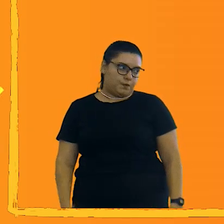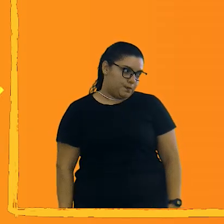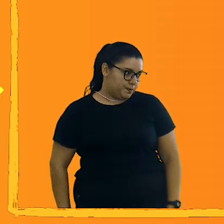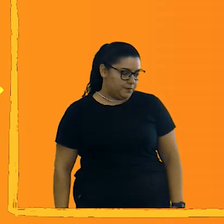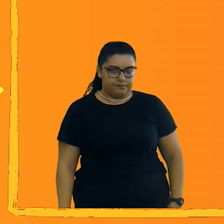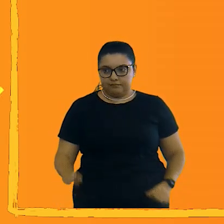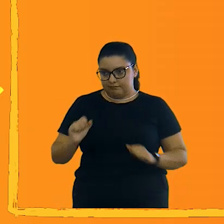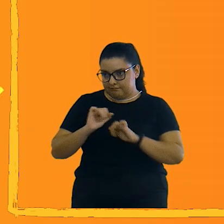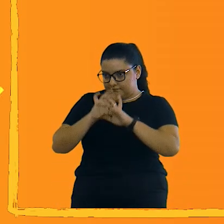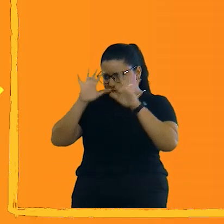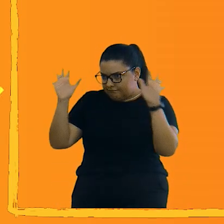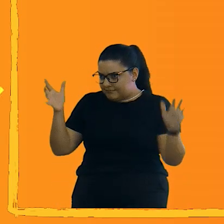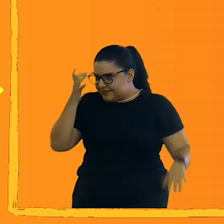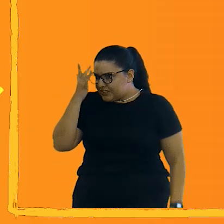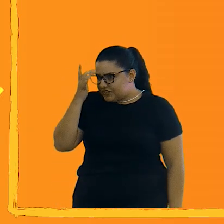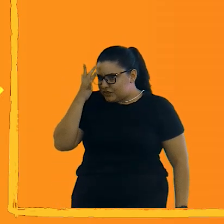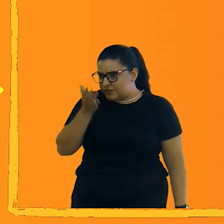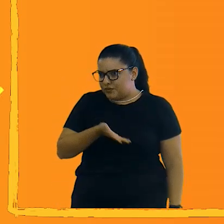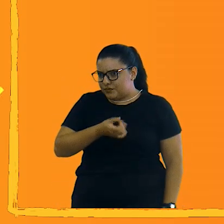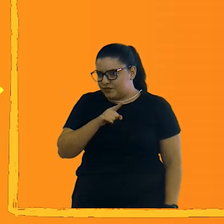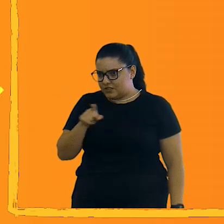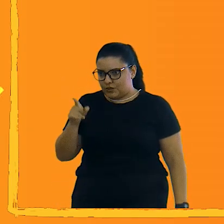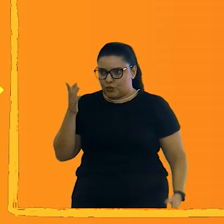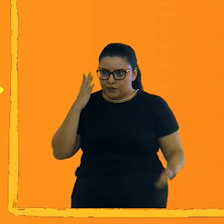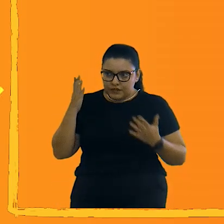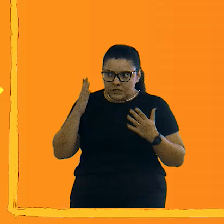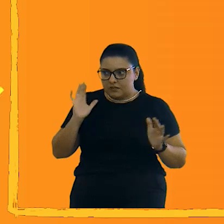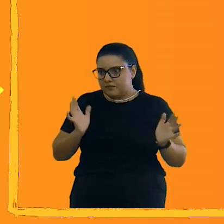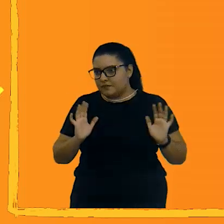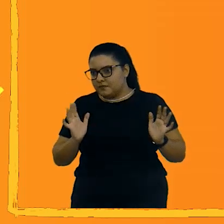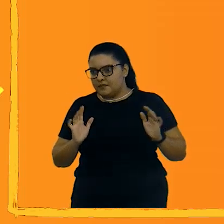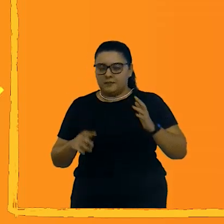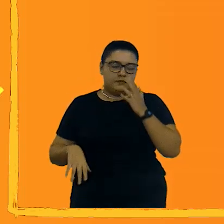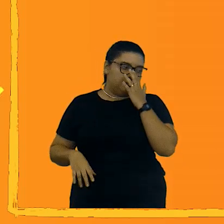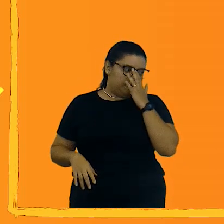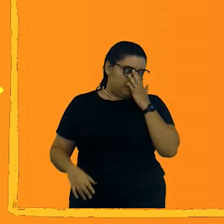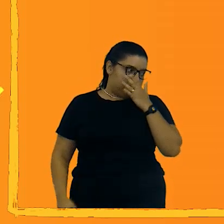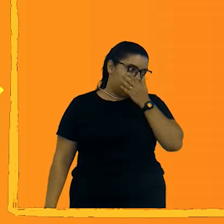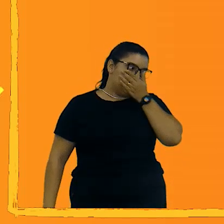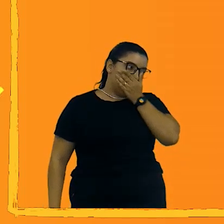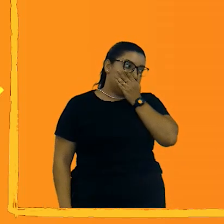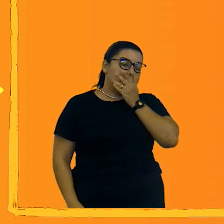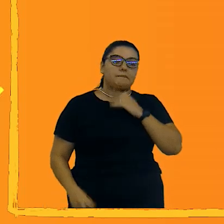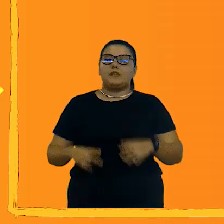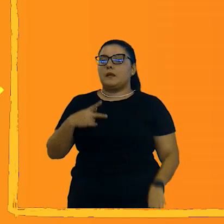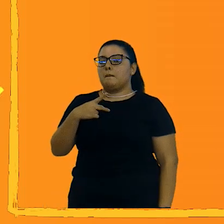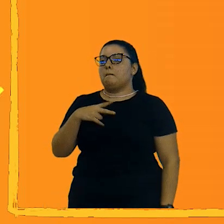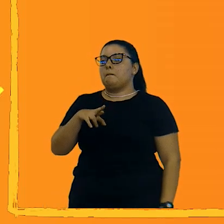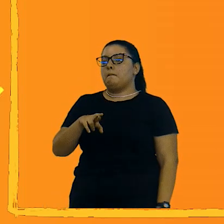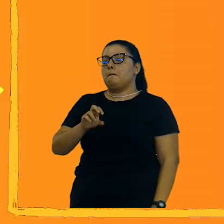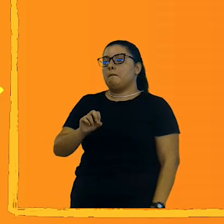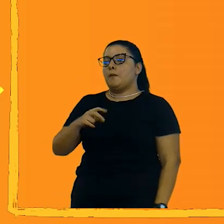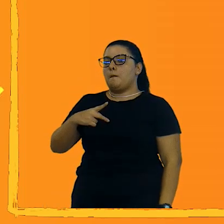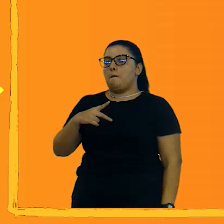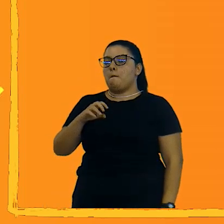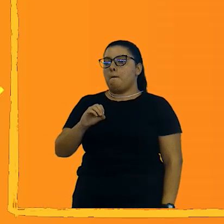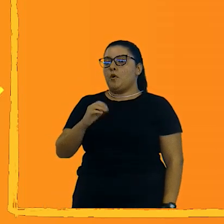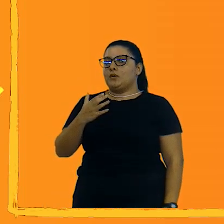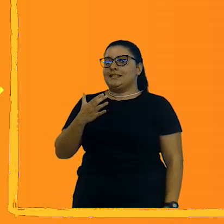Bele senhores alguma dúvida seguindo proporção